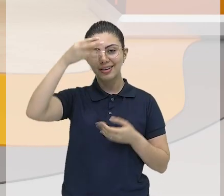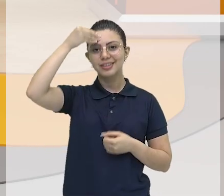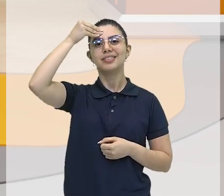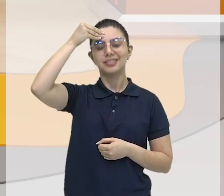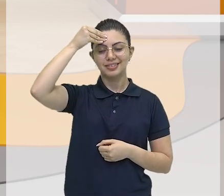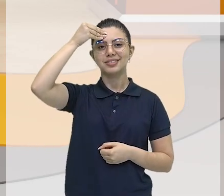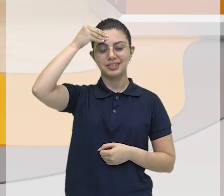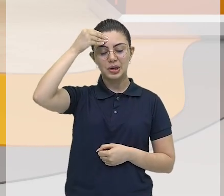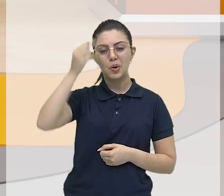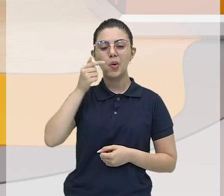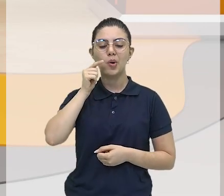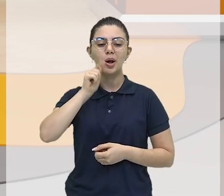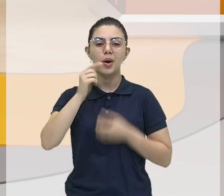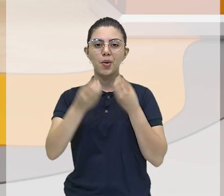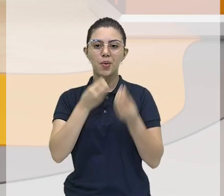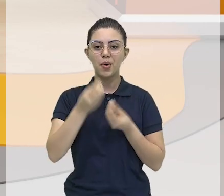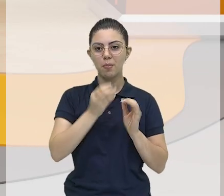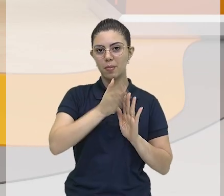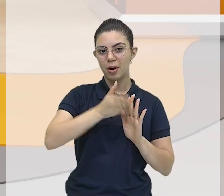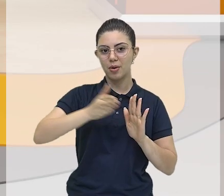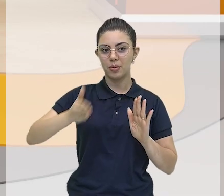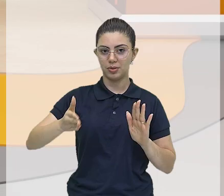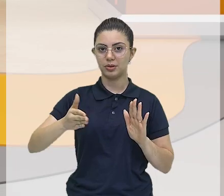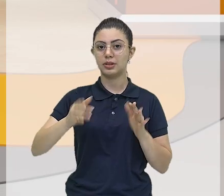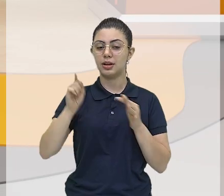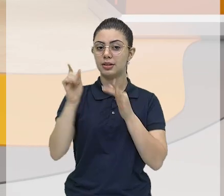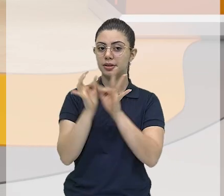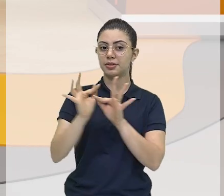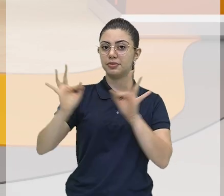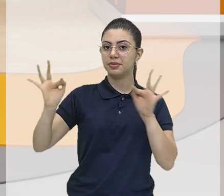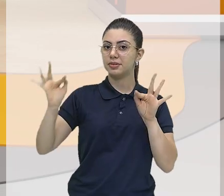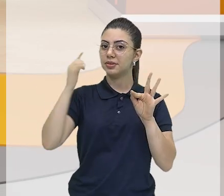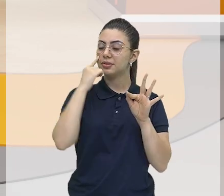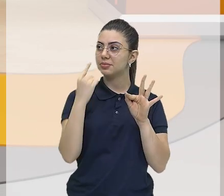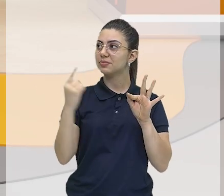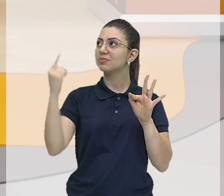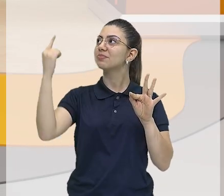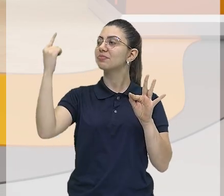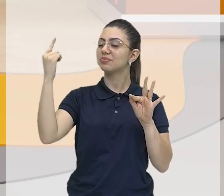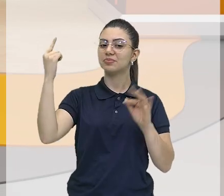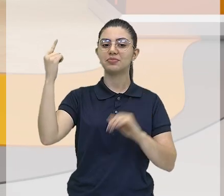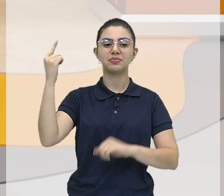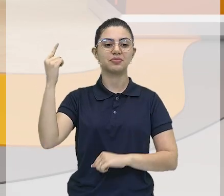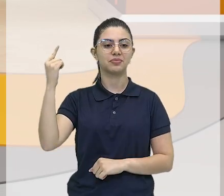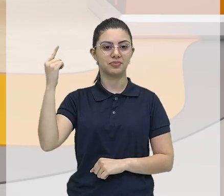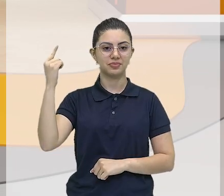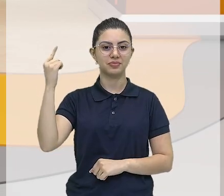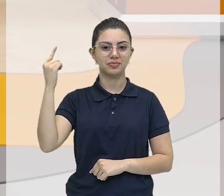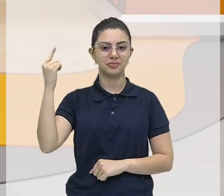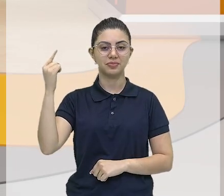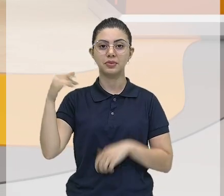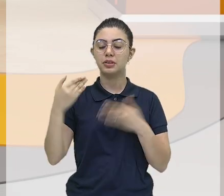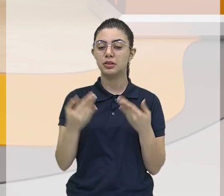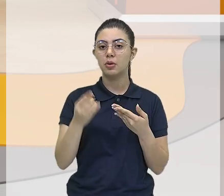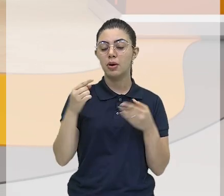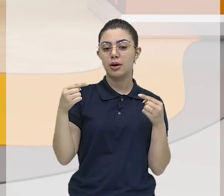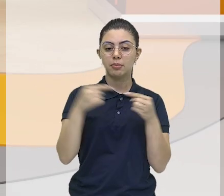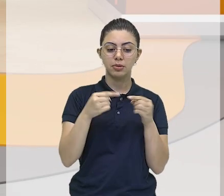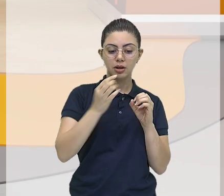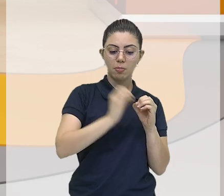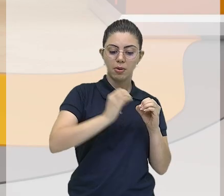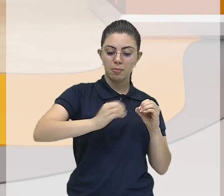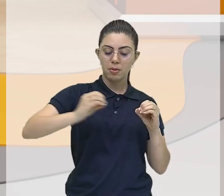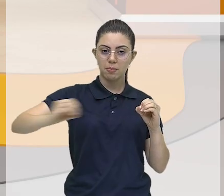assim a ordem dos planetas. Minha velha tímida mãe já serviu um nhoque: Mercúrio, Vênus, Terra, Marte;